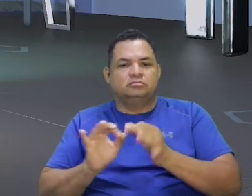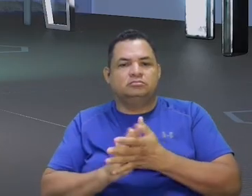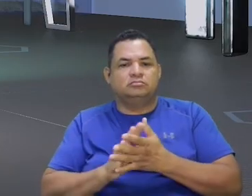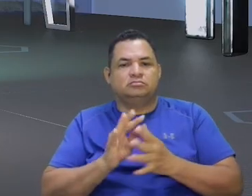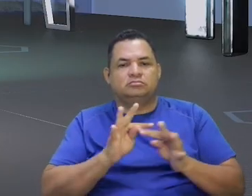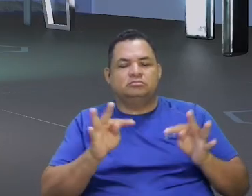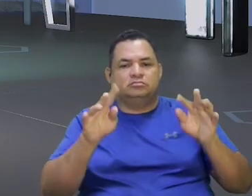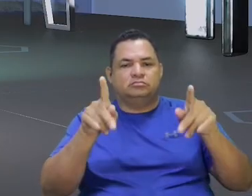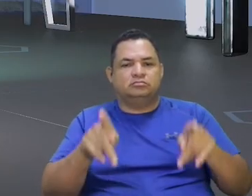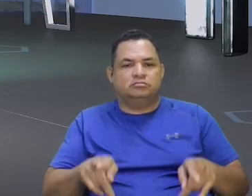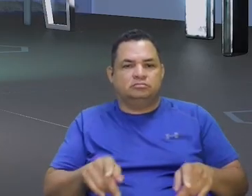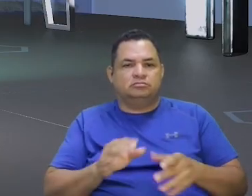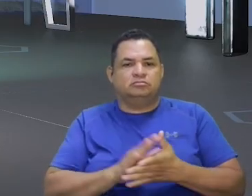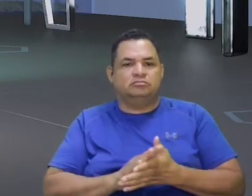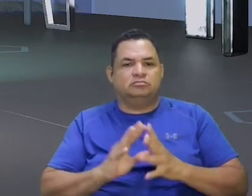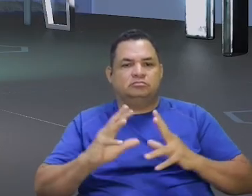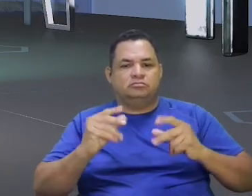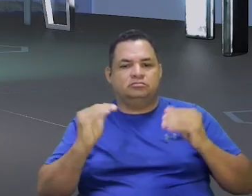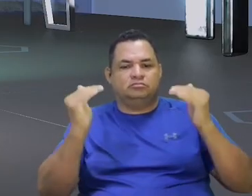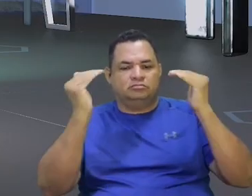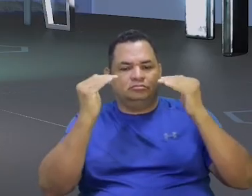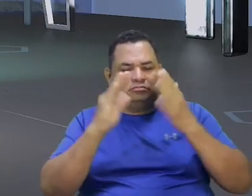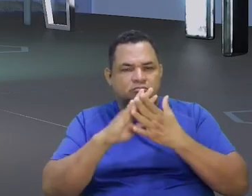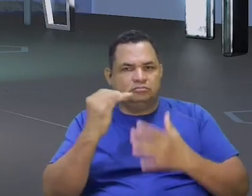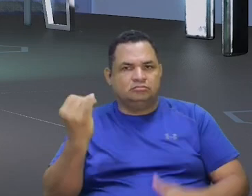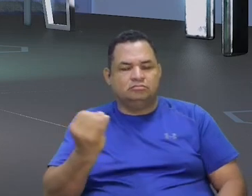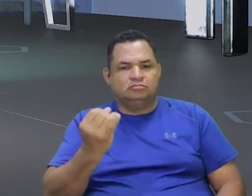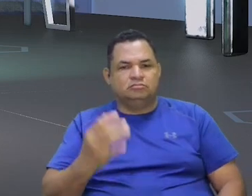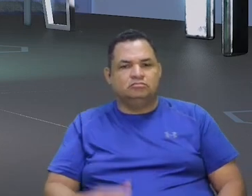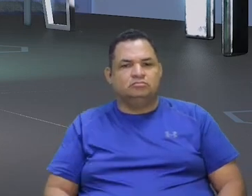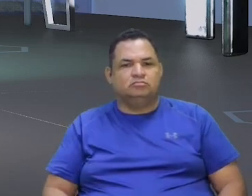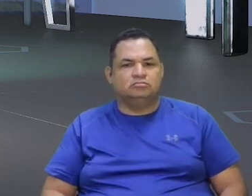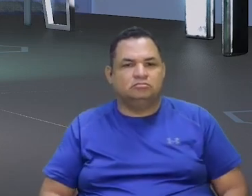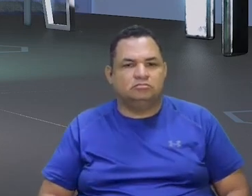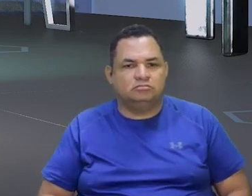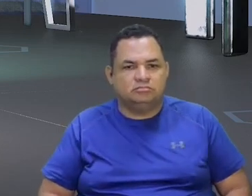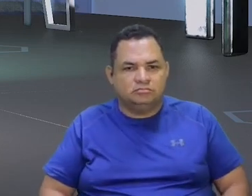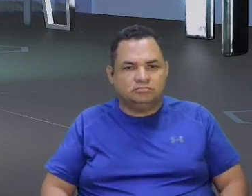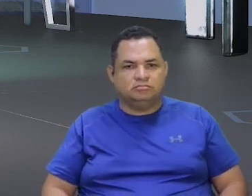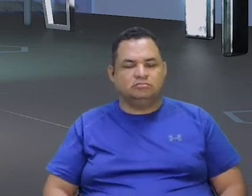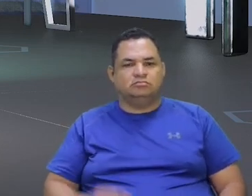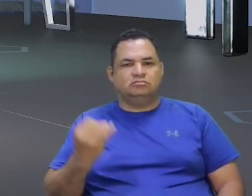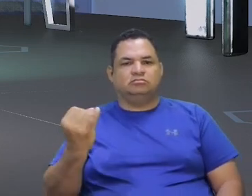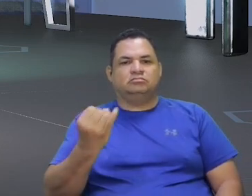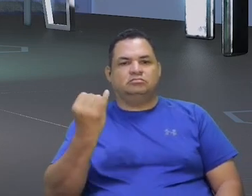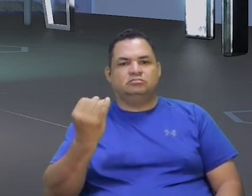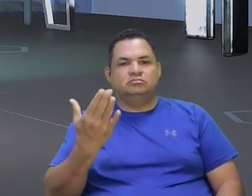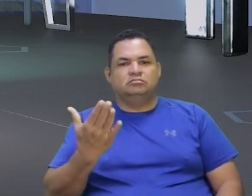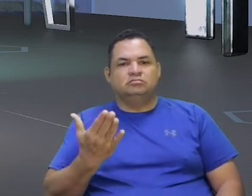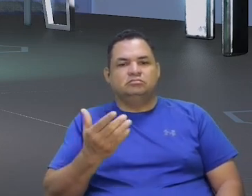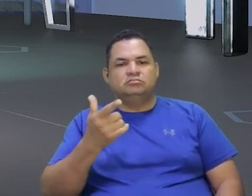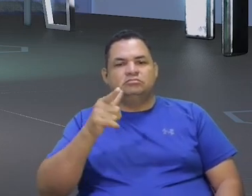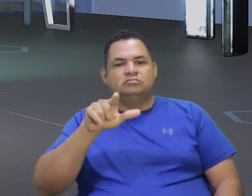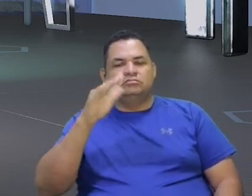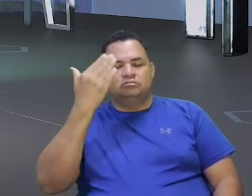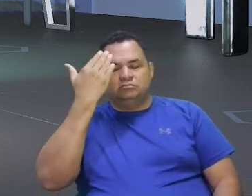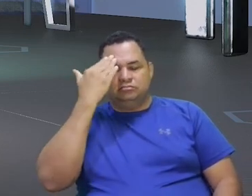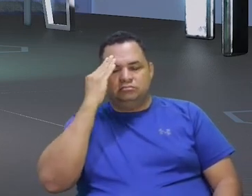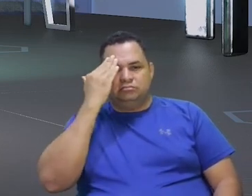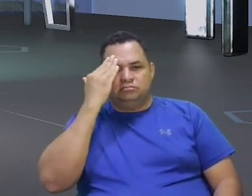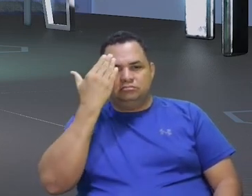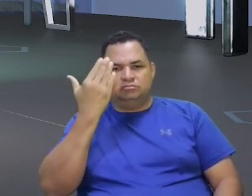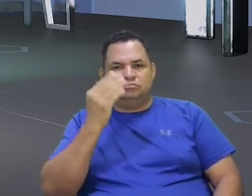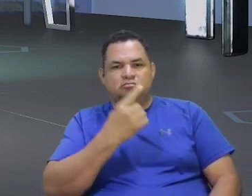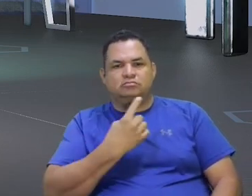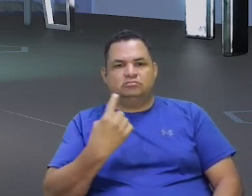nossa tabela periódica. E aí tudo vai fazer sentido, mas se não fizer também não tem problema. O importante é que você consiga entender